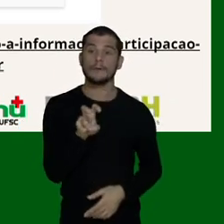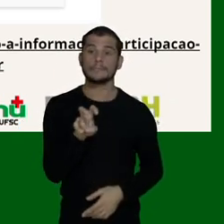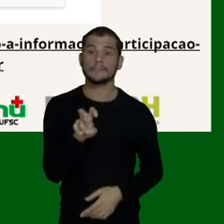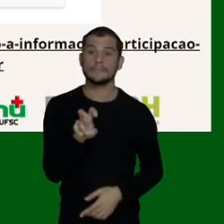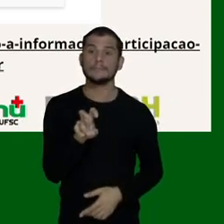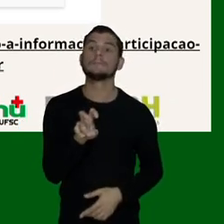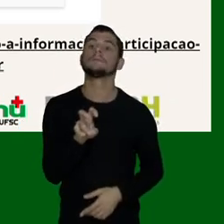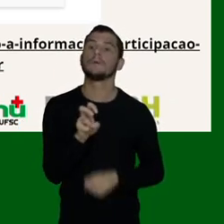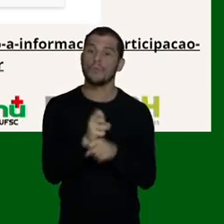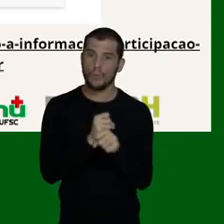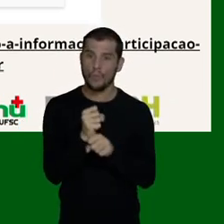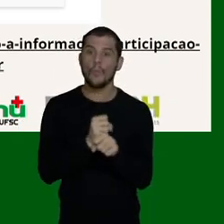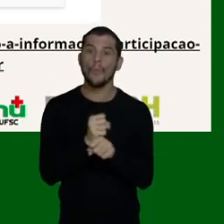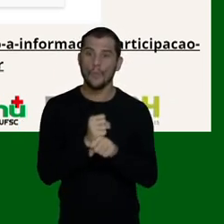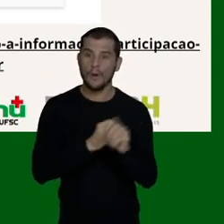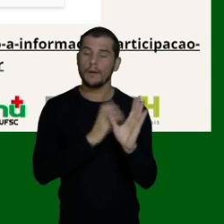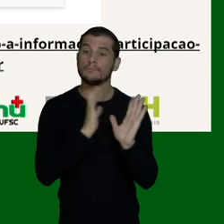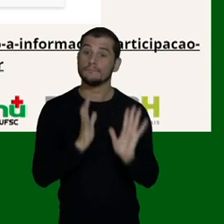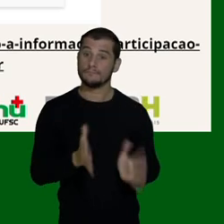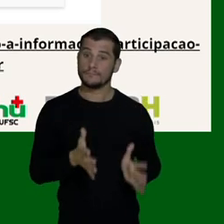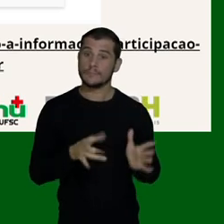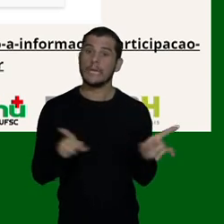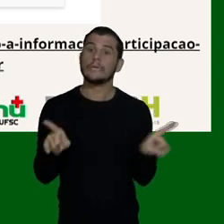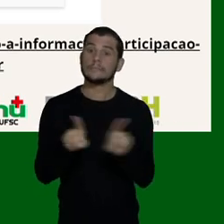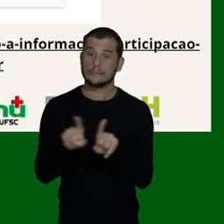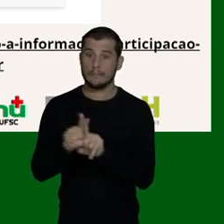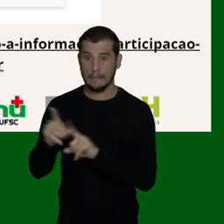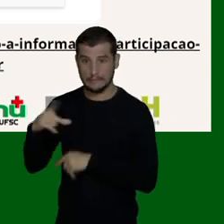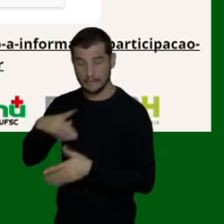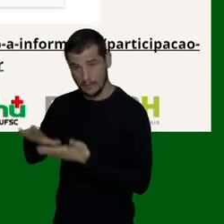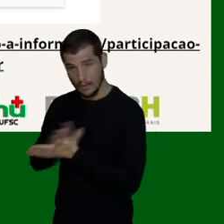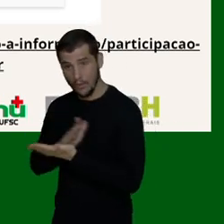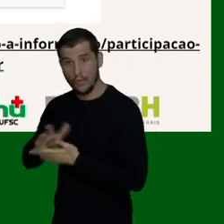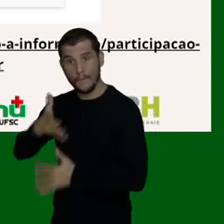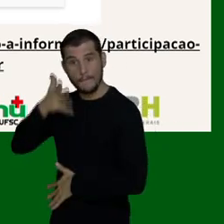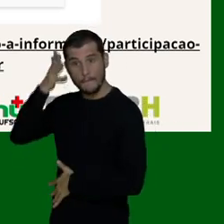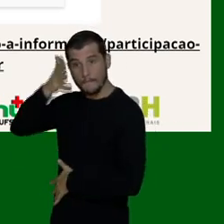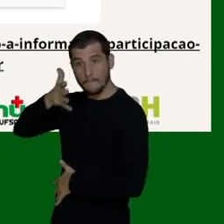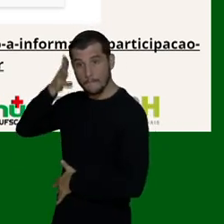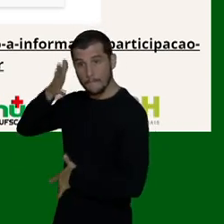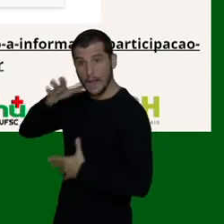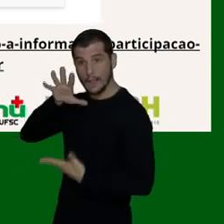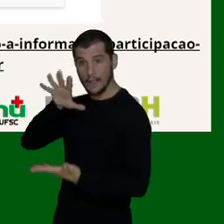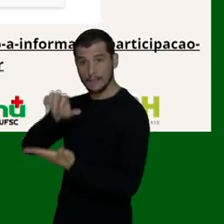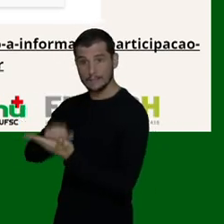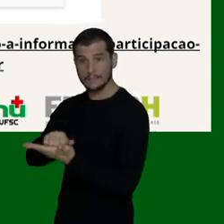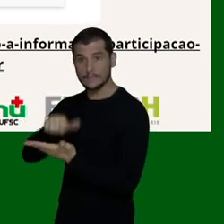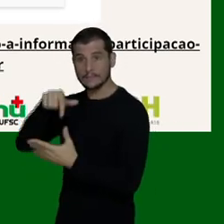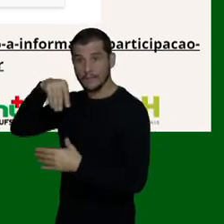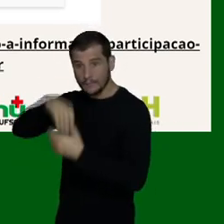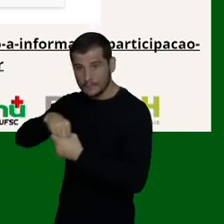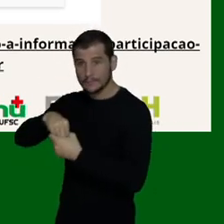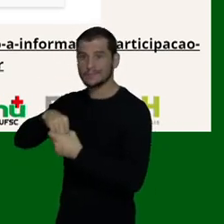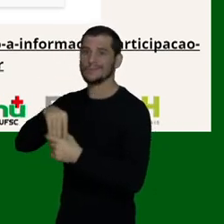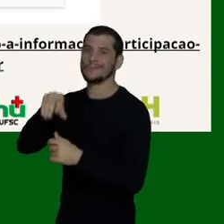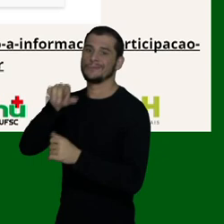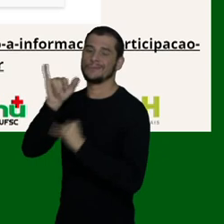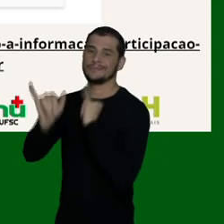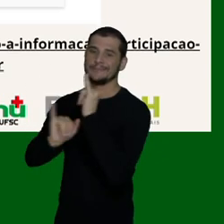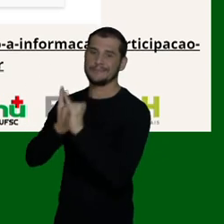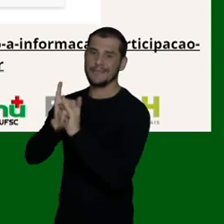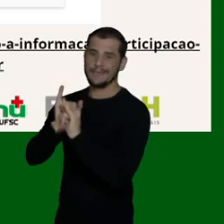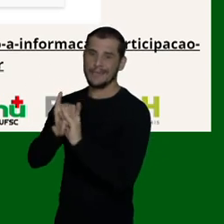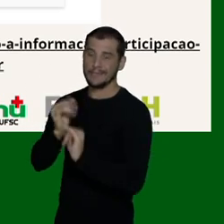gente tem algumas web palestras que foi uma condição com a Secretaria de Saúde do Estado que quando nós